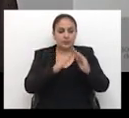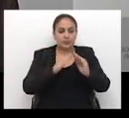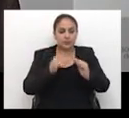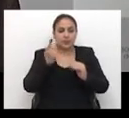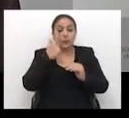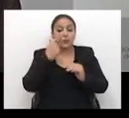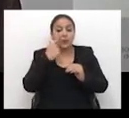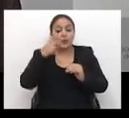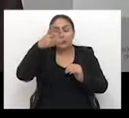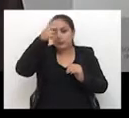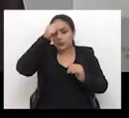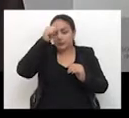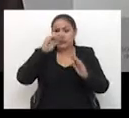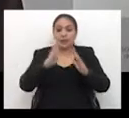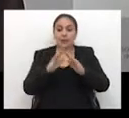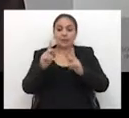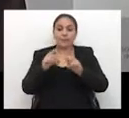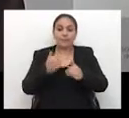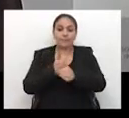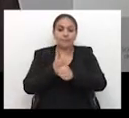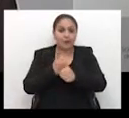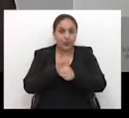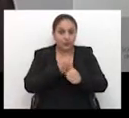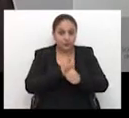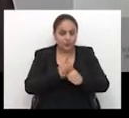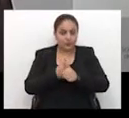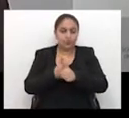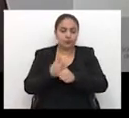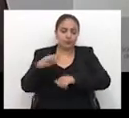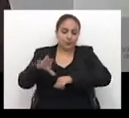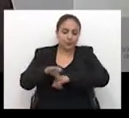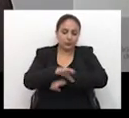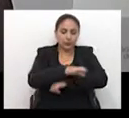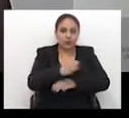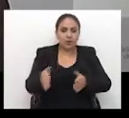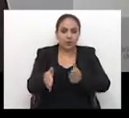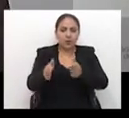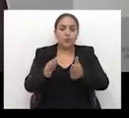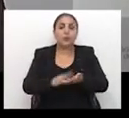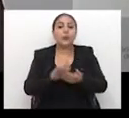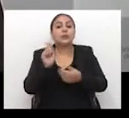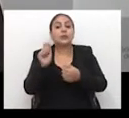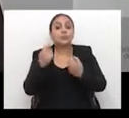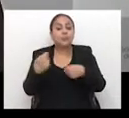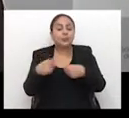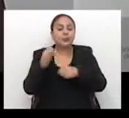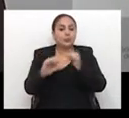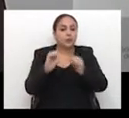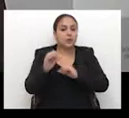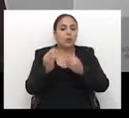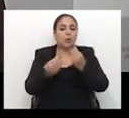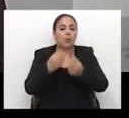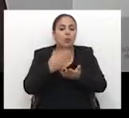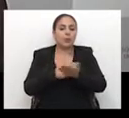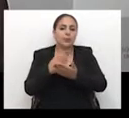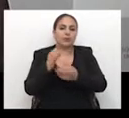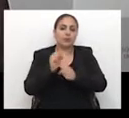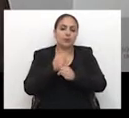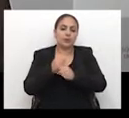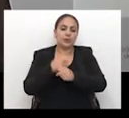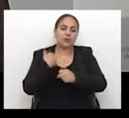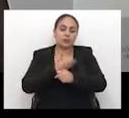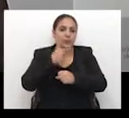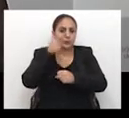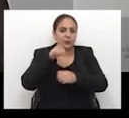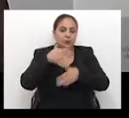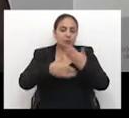quem é pra fazer o diagnóstico das casas que estão perto do córrego do que vai ter que ser manejado no que vai como a iniciar a obra